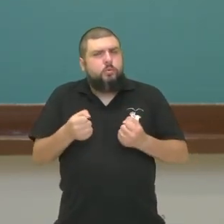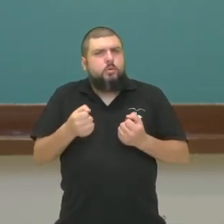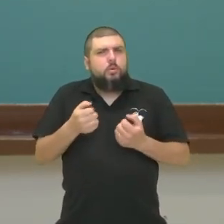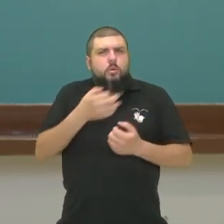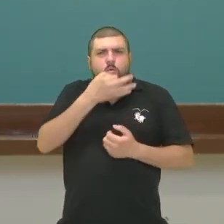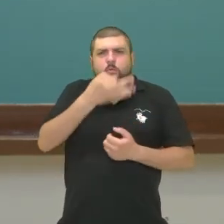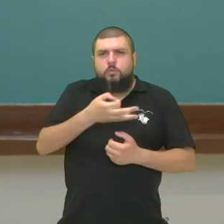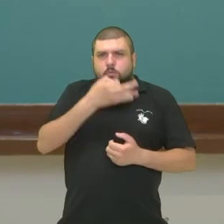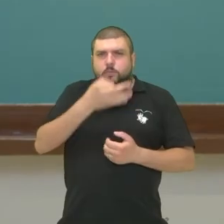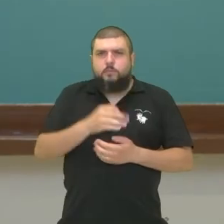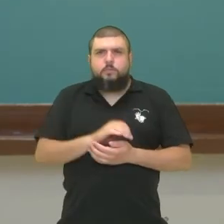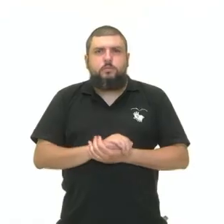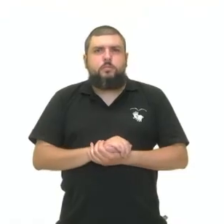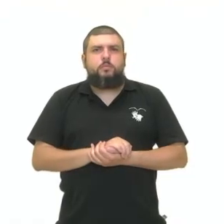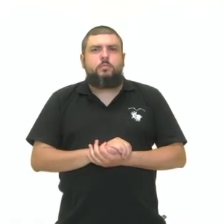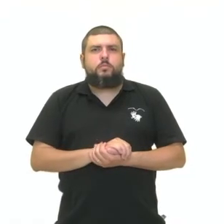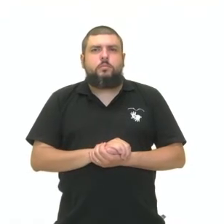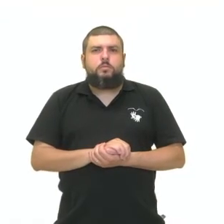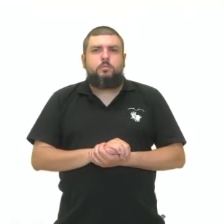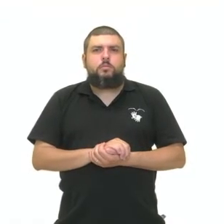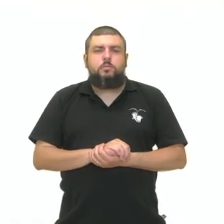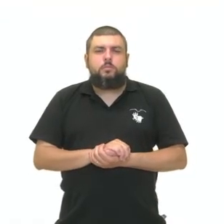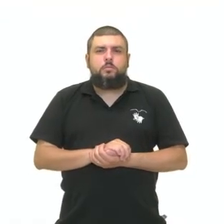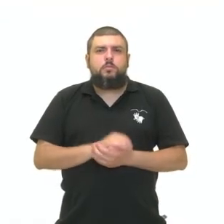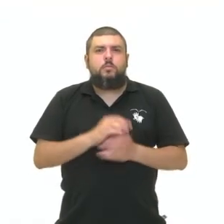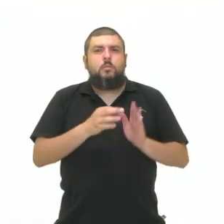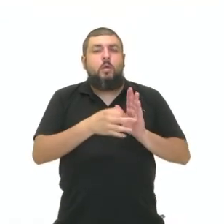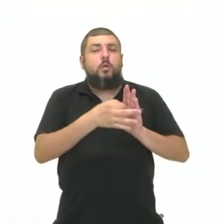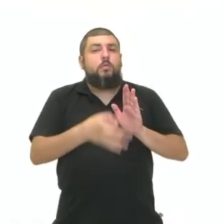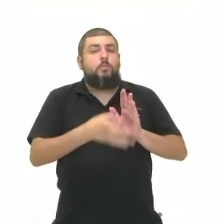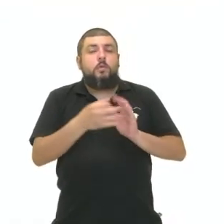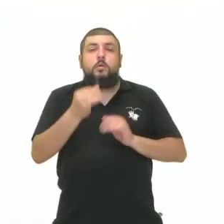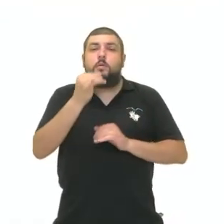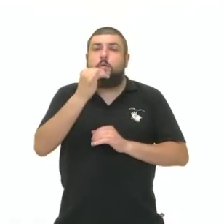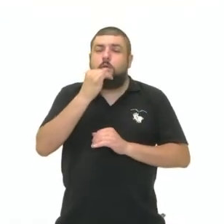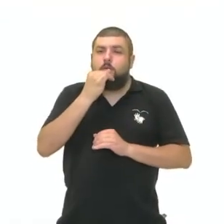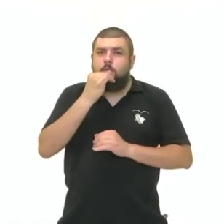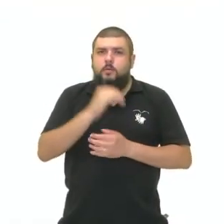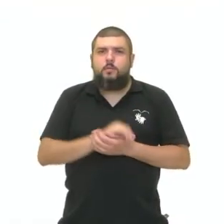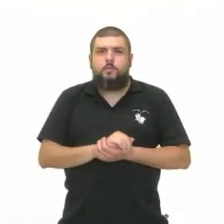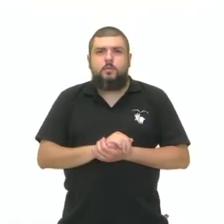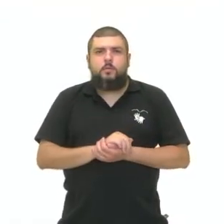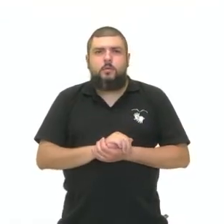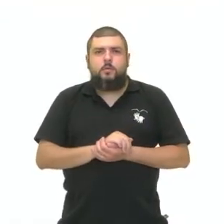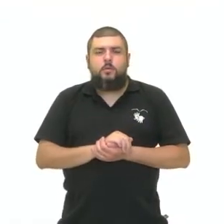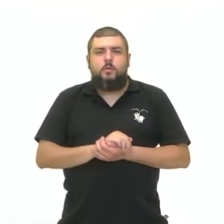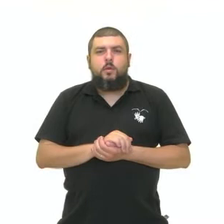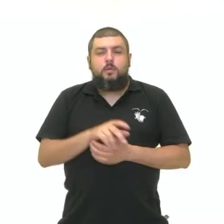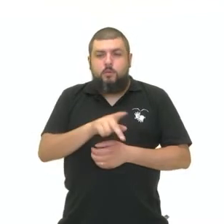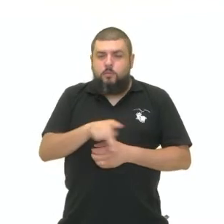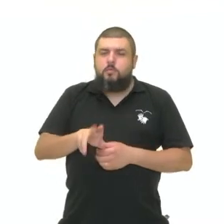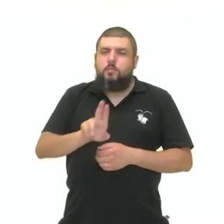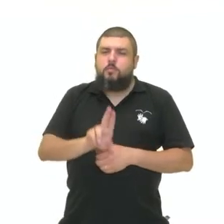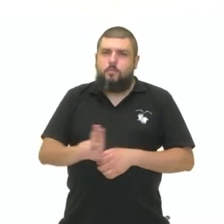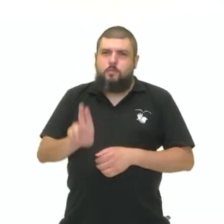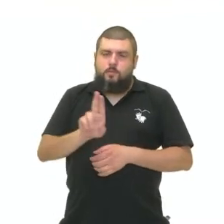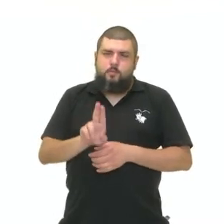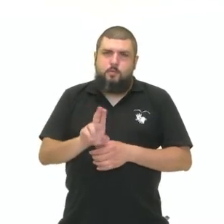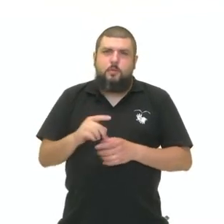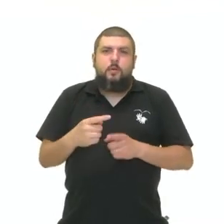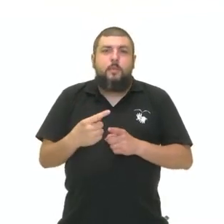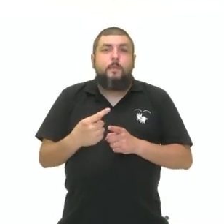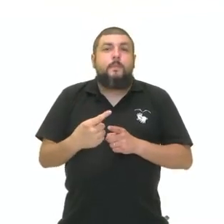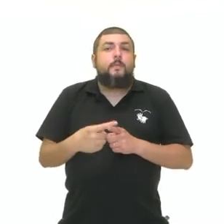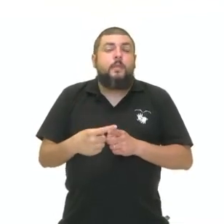opinião? O argumento de exemplificação é utilizado pelo professor, pois esse apresenta